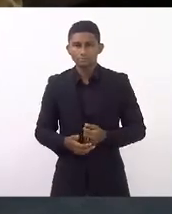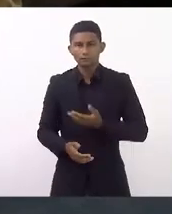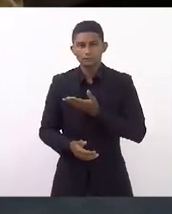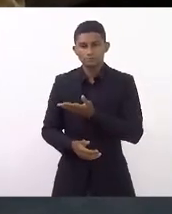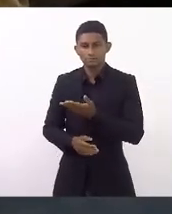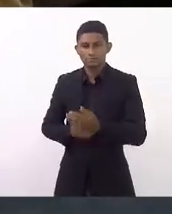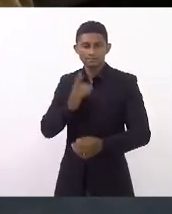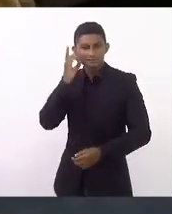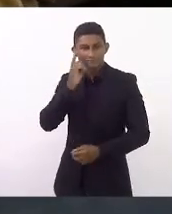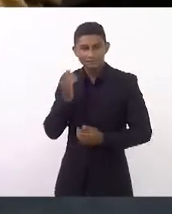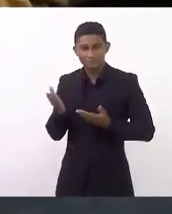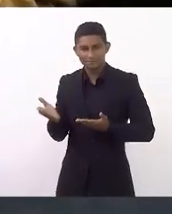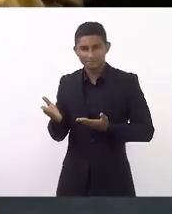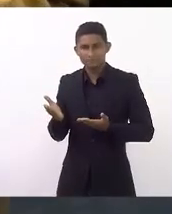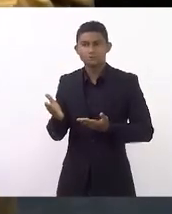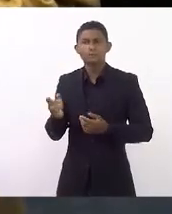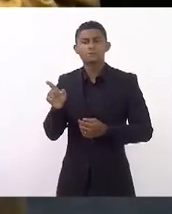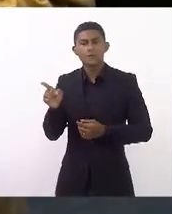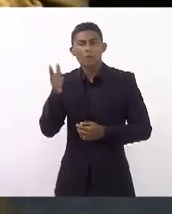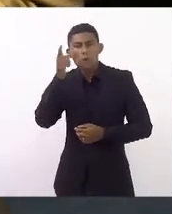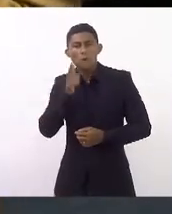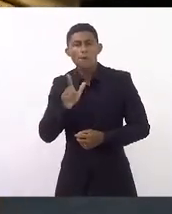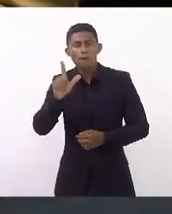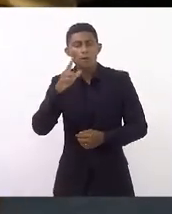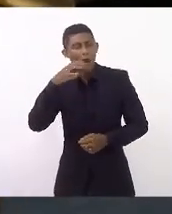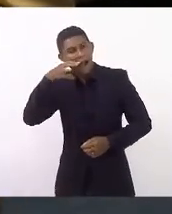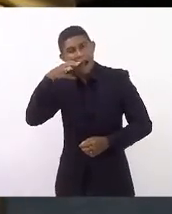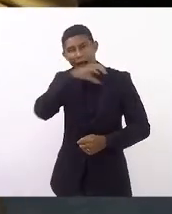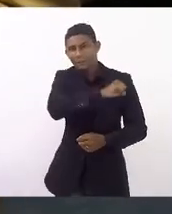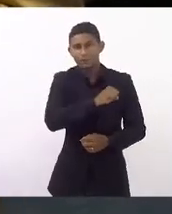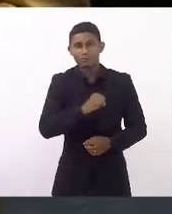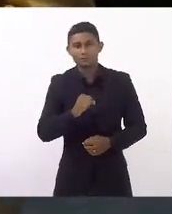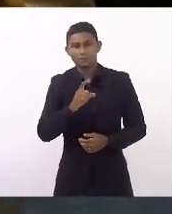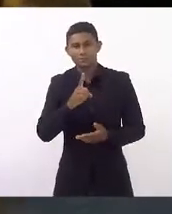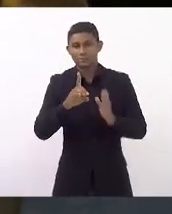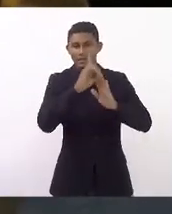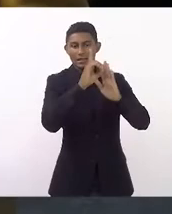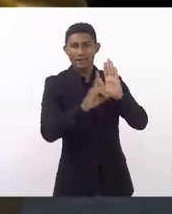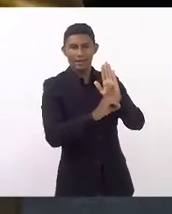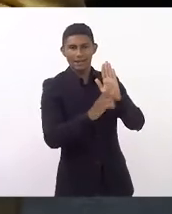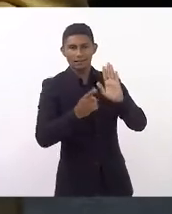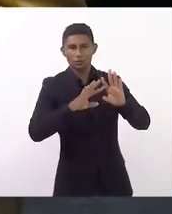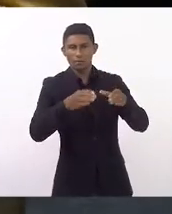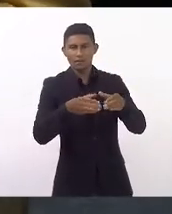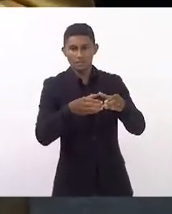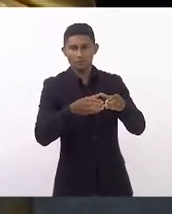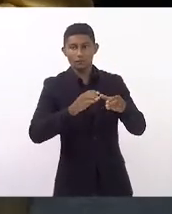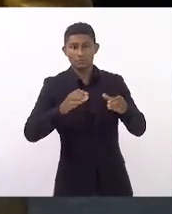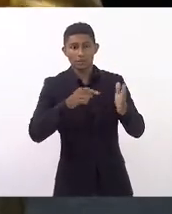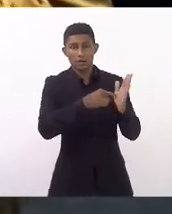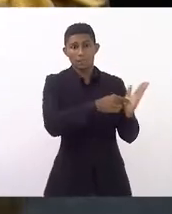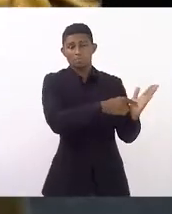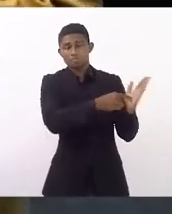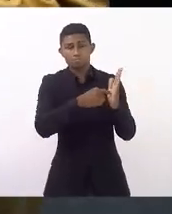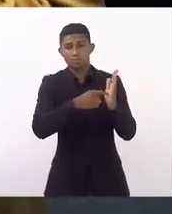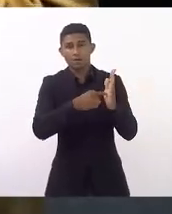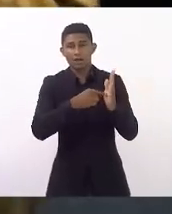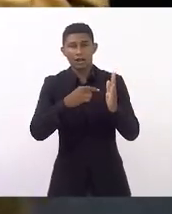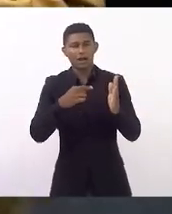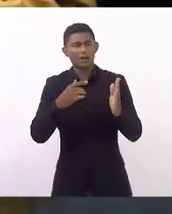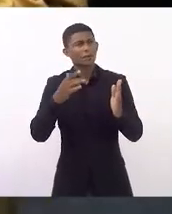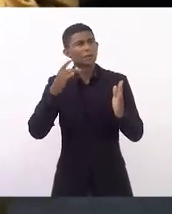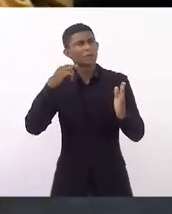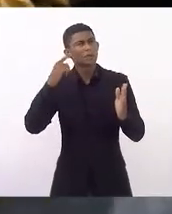Márcio Pacheco conseguiu em tempo recorde a publicação do decreto com a comissão. Mandou para a gente, se não me engano, no dia seguinte, ou